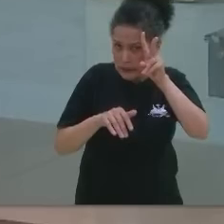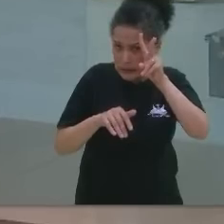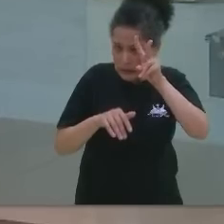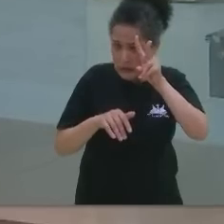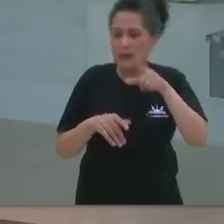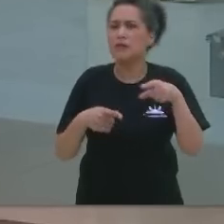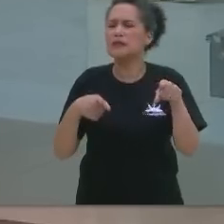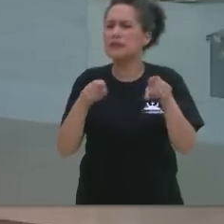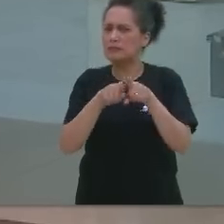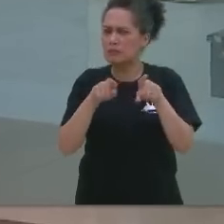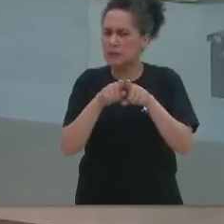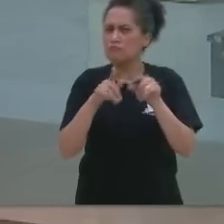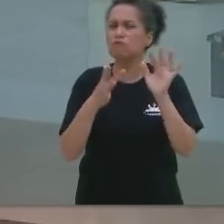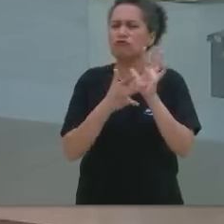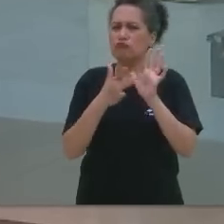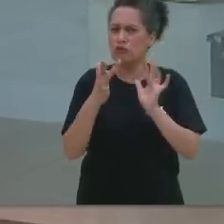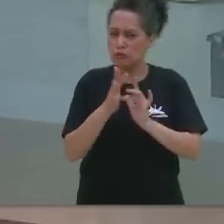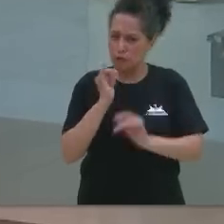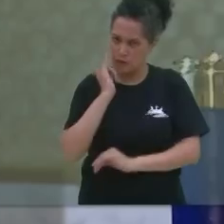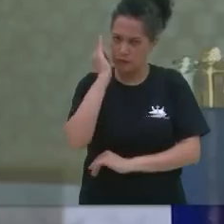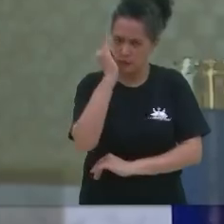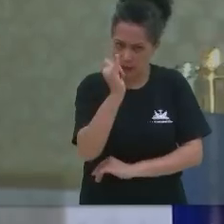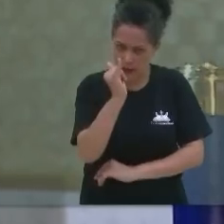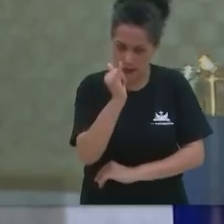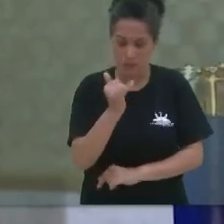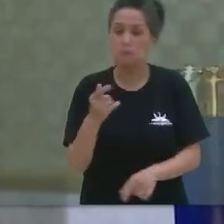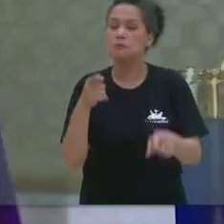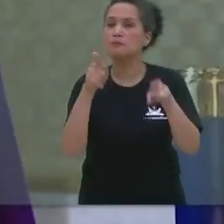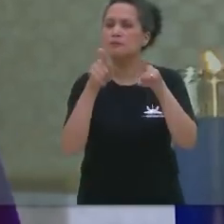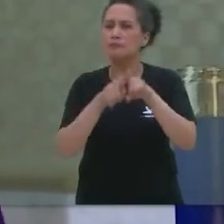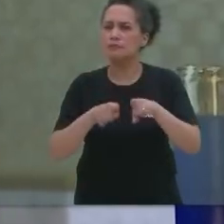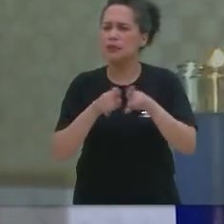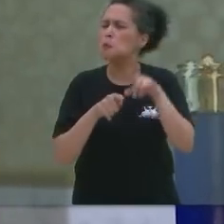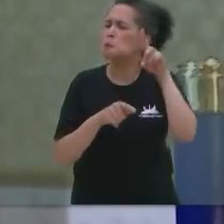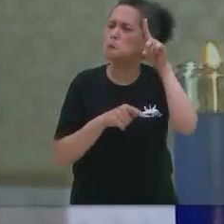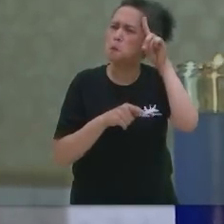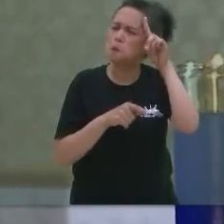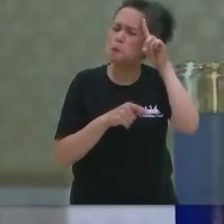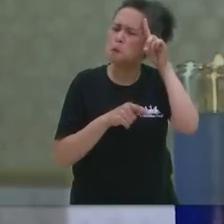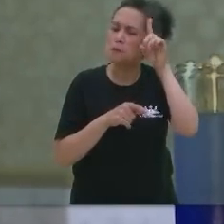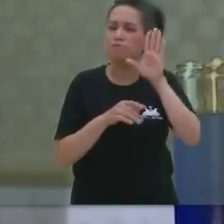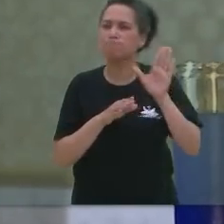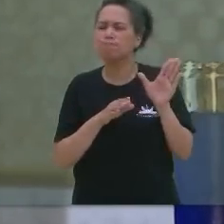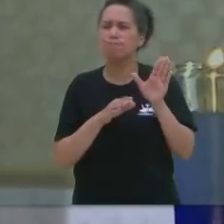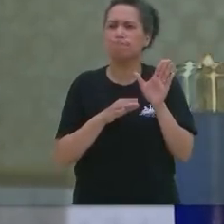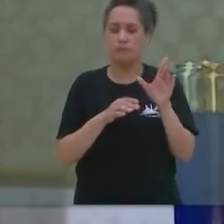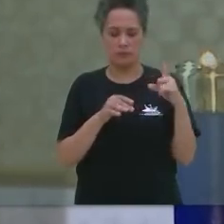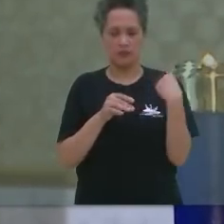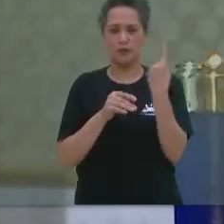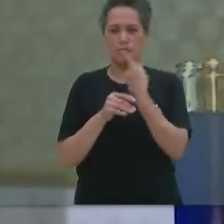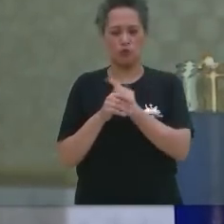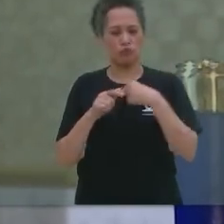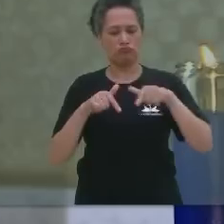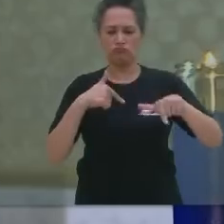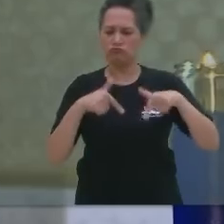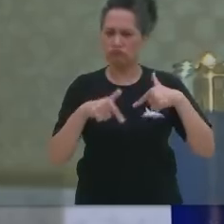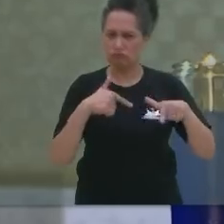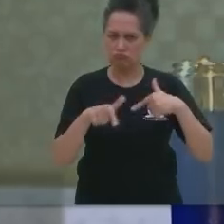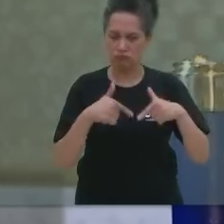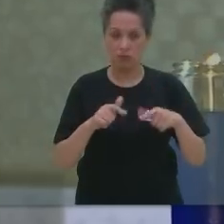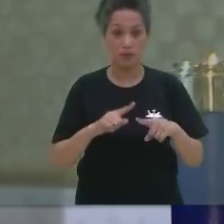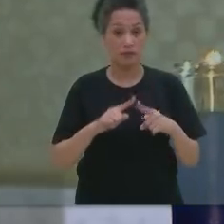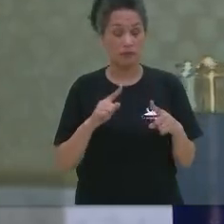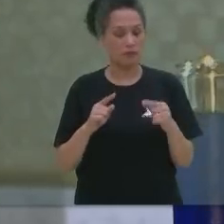Jesus está falando assim, que mesmo no cotidiano a gente vai estar trabalhando, mas se